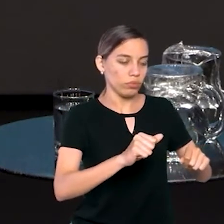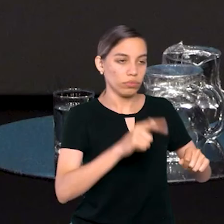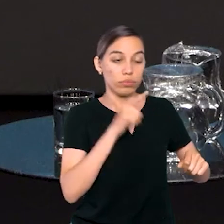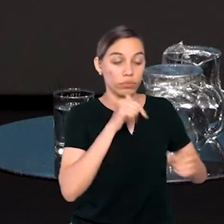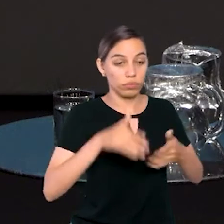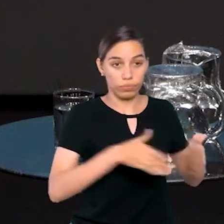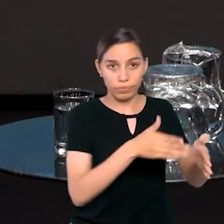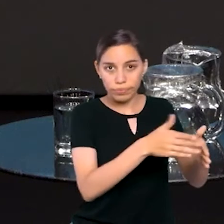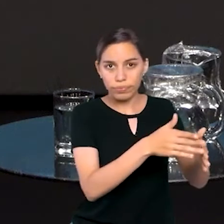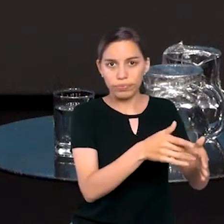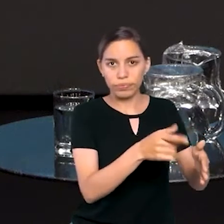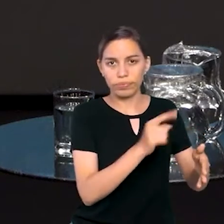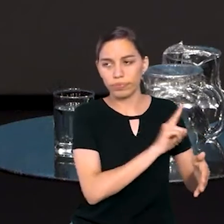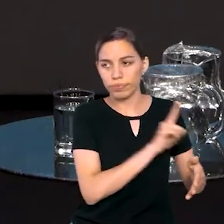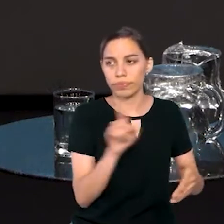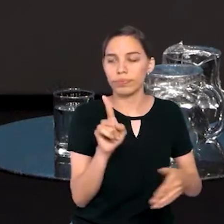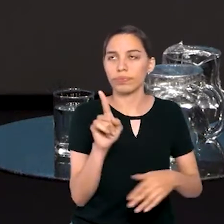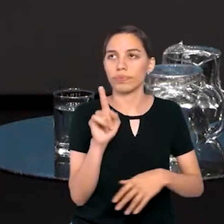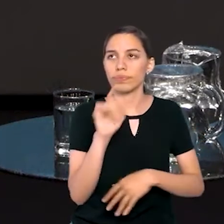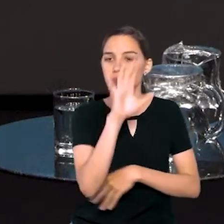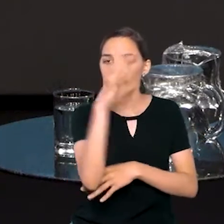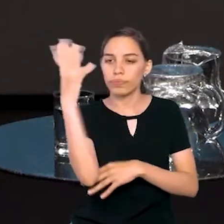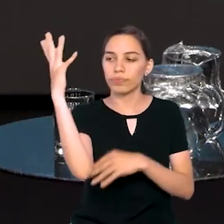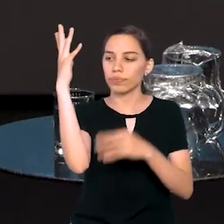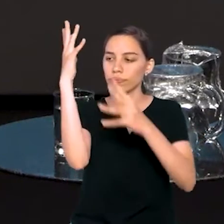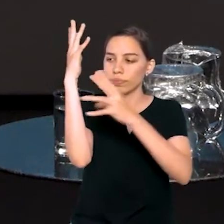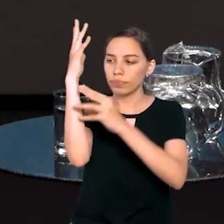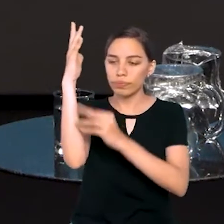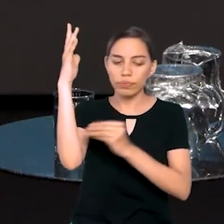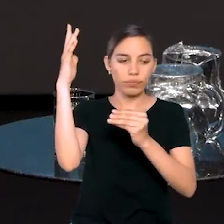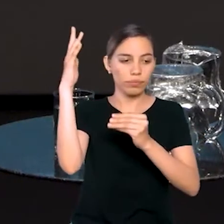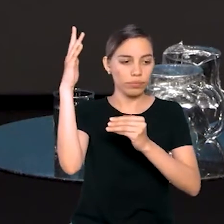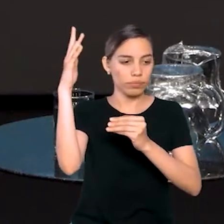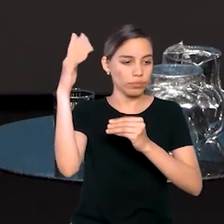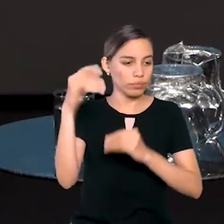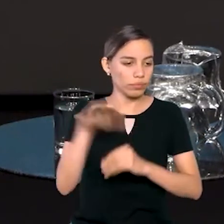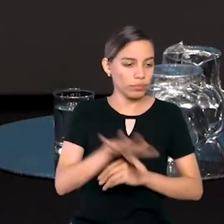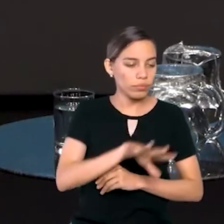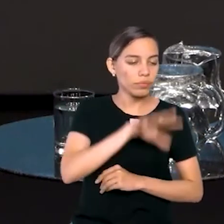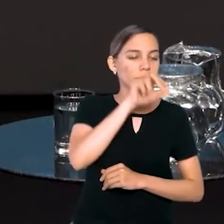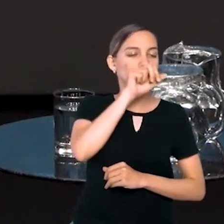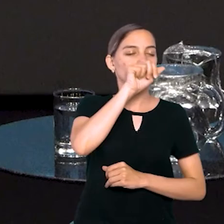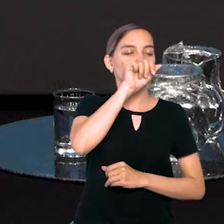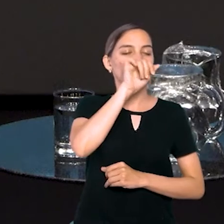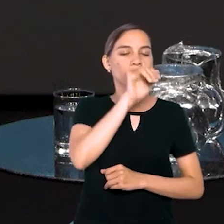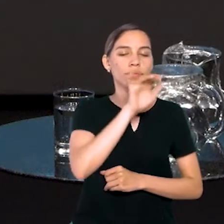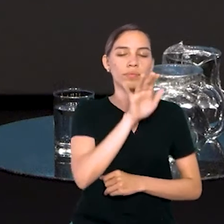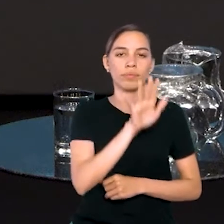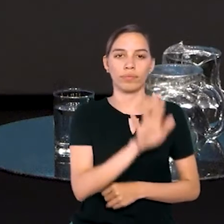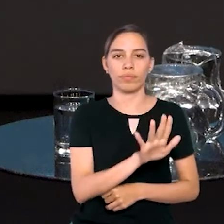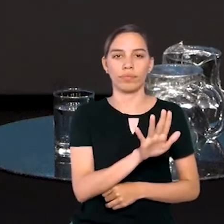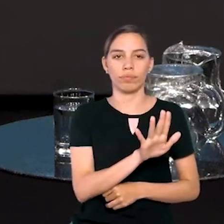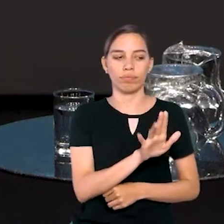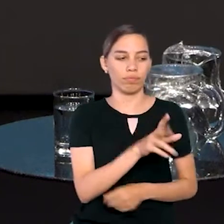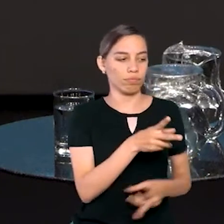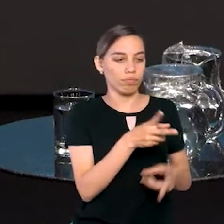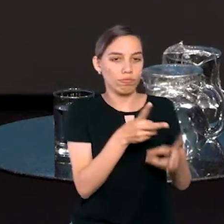próprio ar que respiram, aquilo que a gente chama de